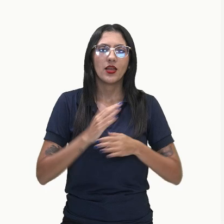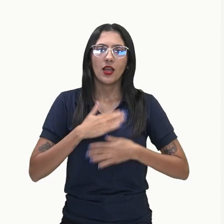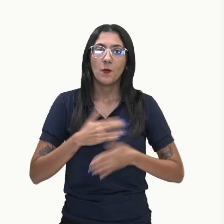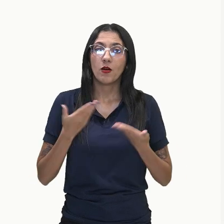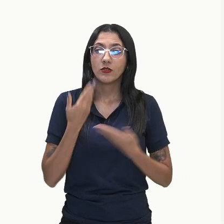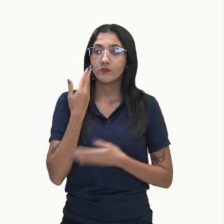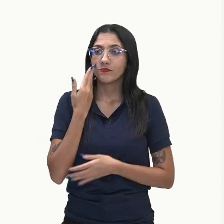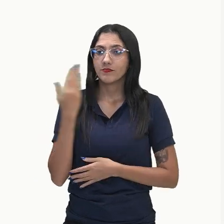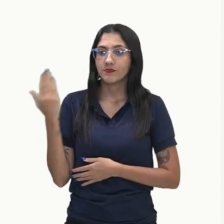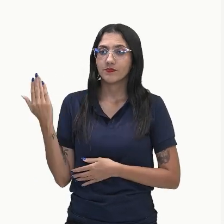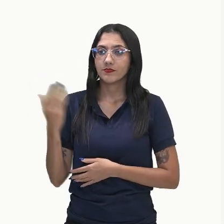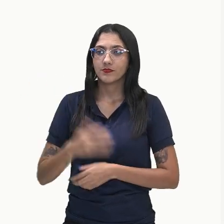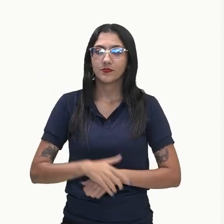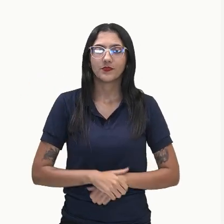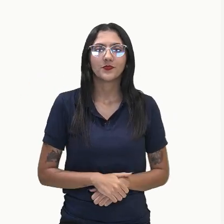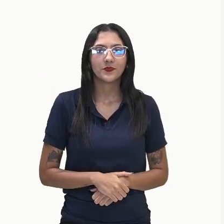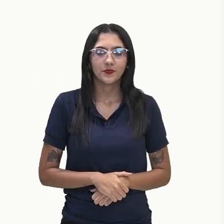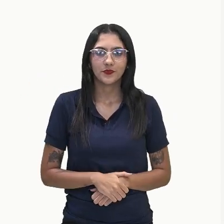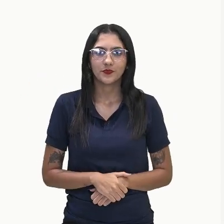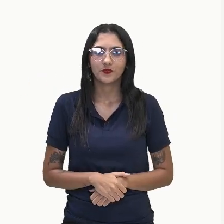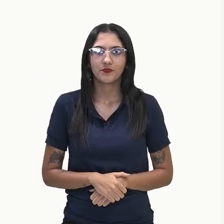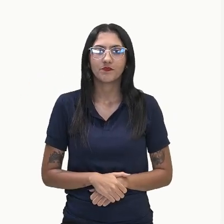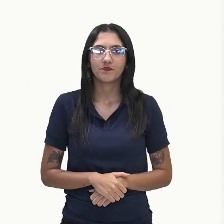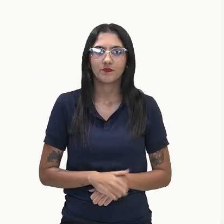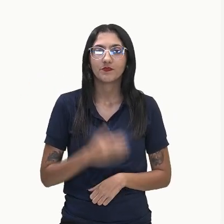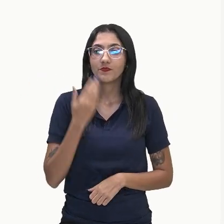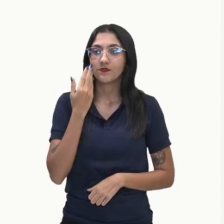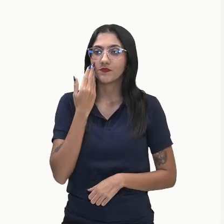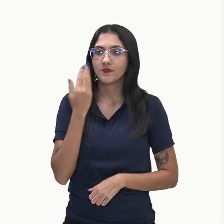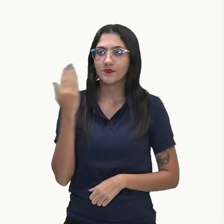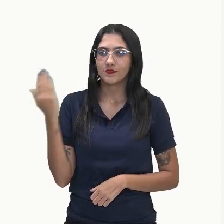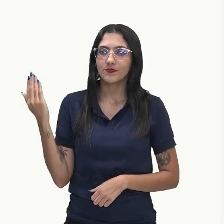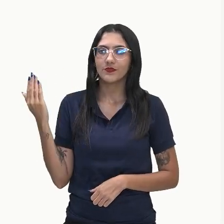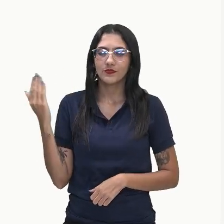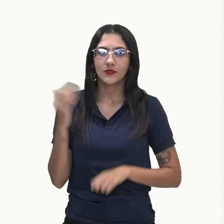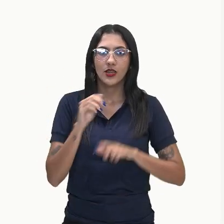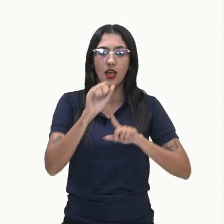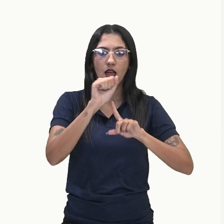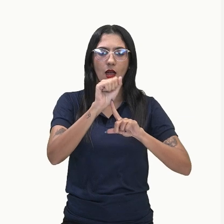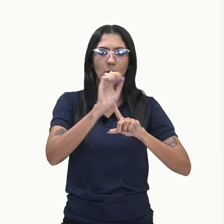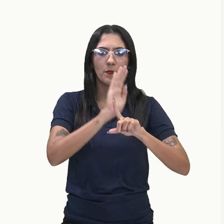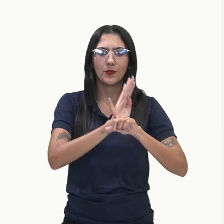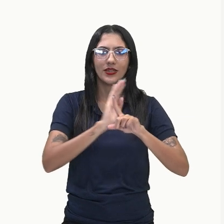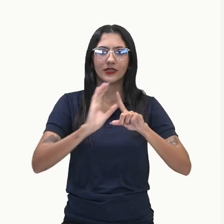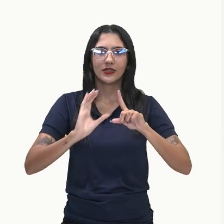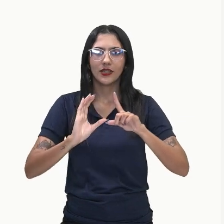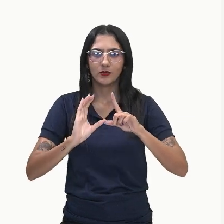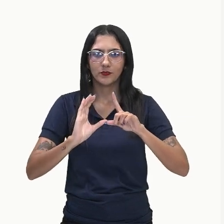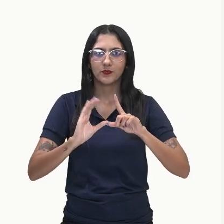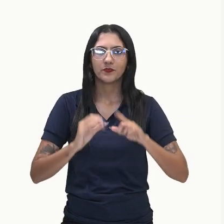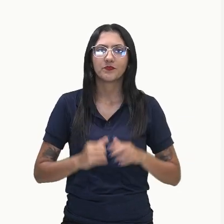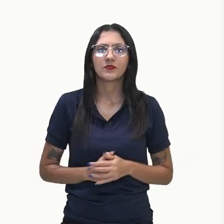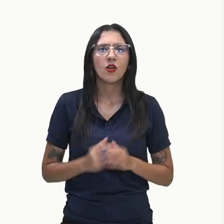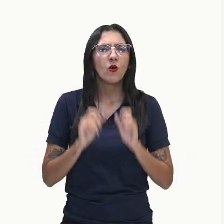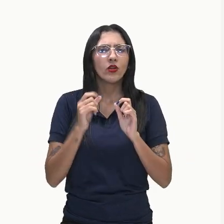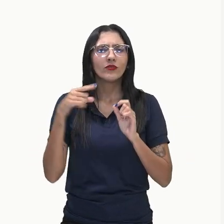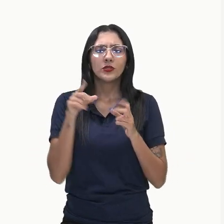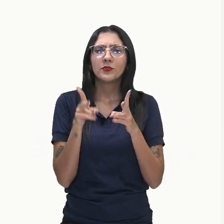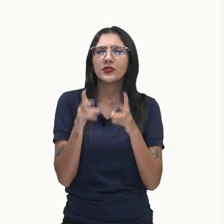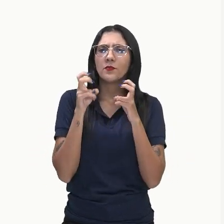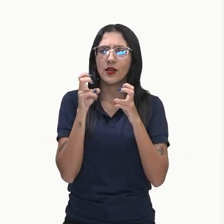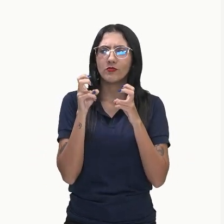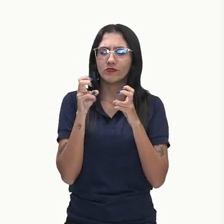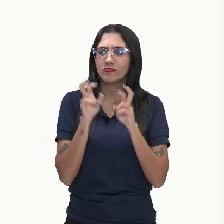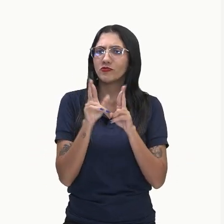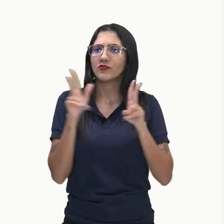ver o exemplo. Nós temos aí o triângulo ABC, e pelo que você visualiza, nós temos aí